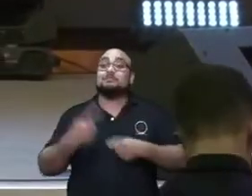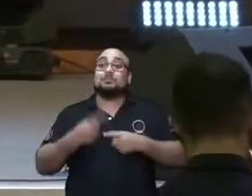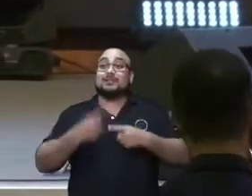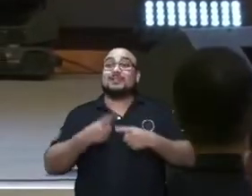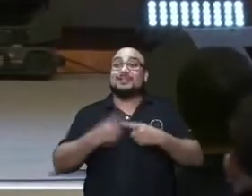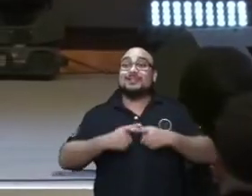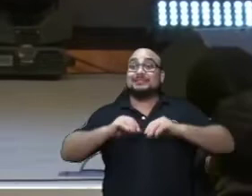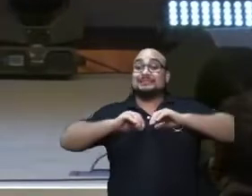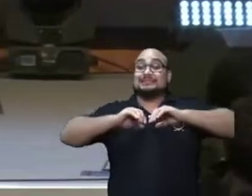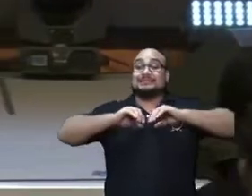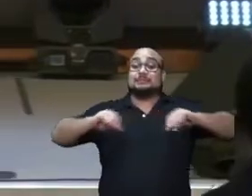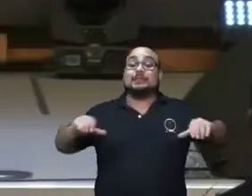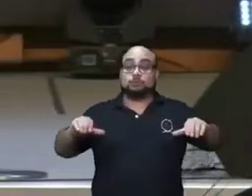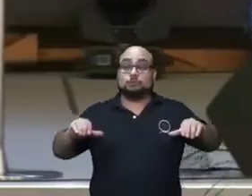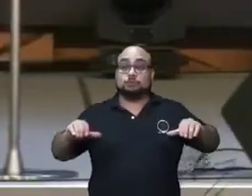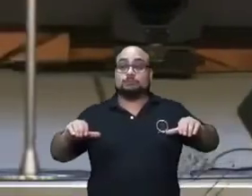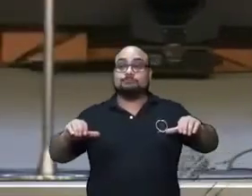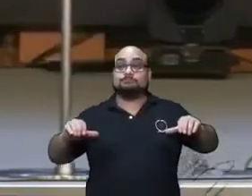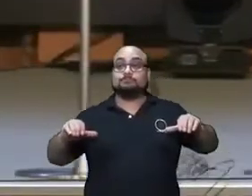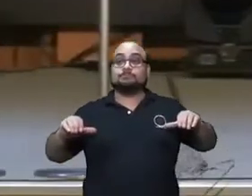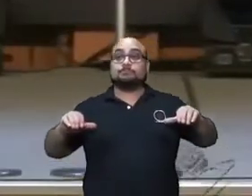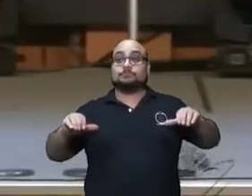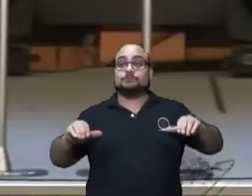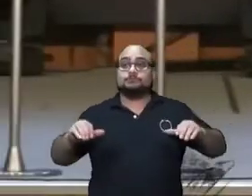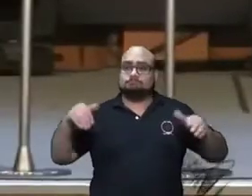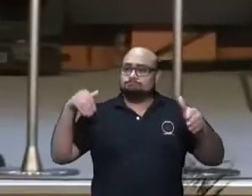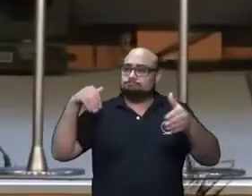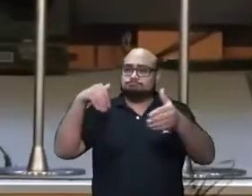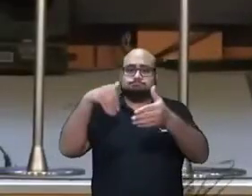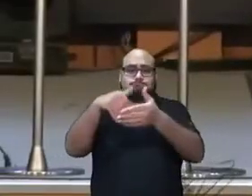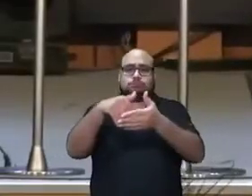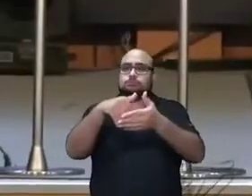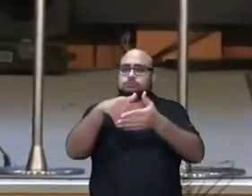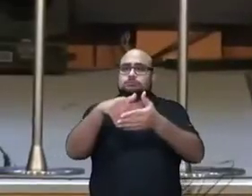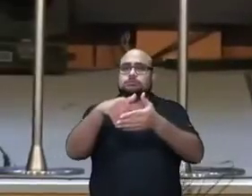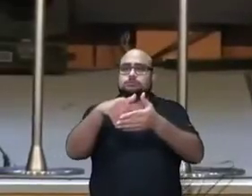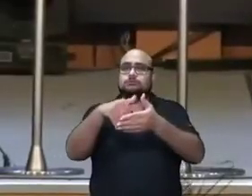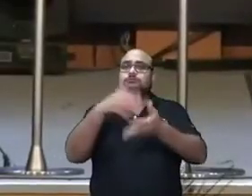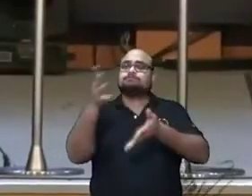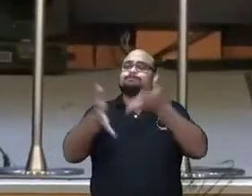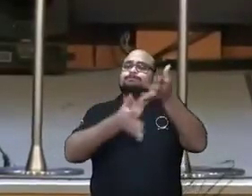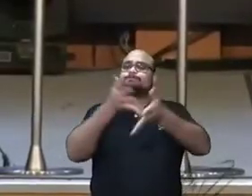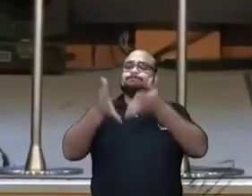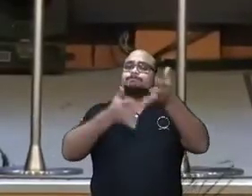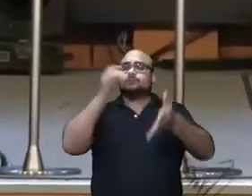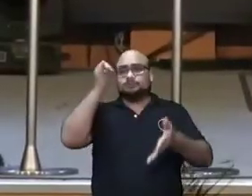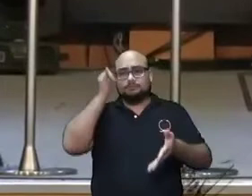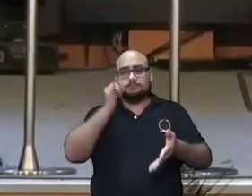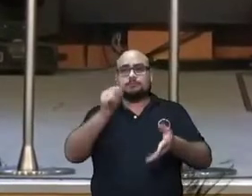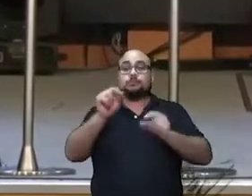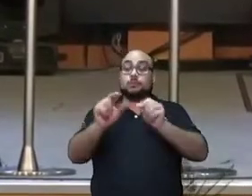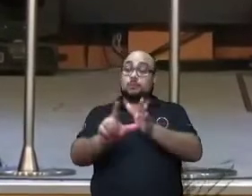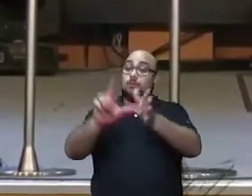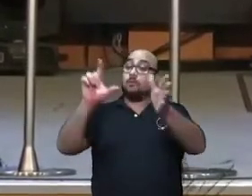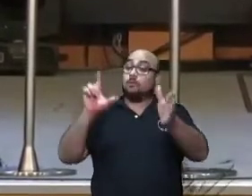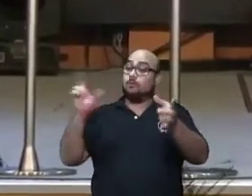Vai chegar um dia que você vai dizer: aquela rejeição foi uma bênção.